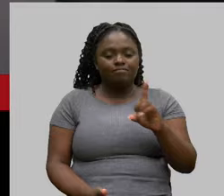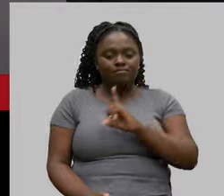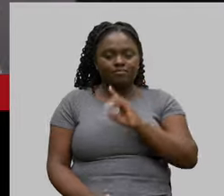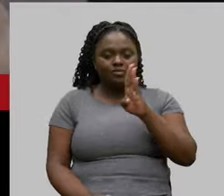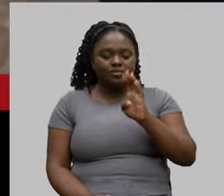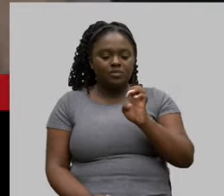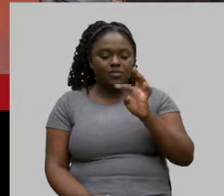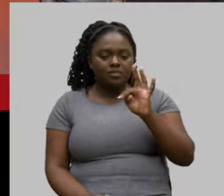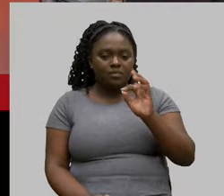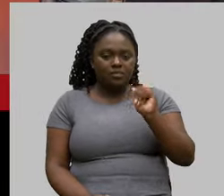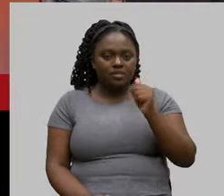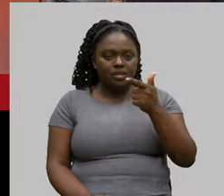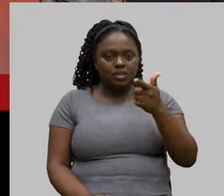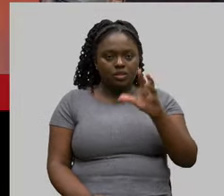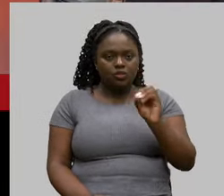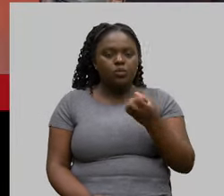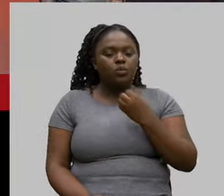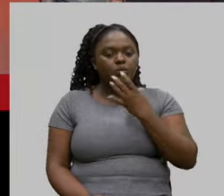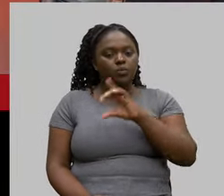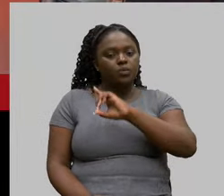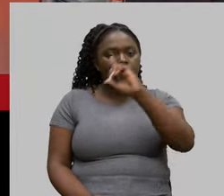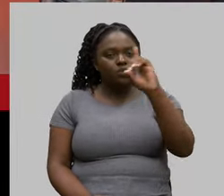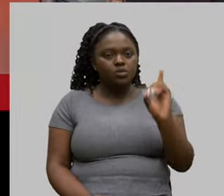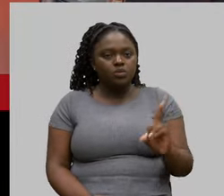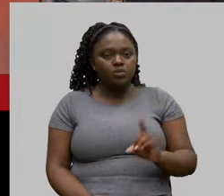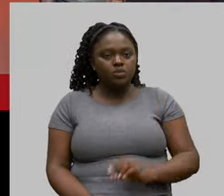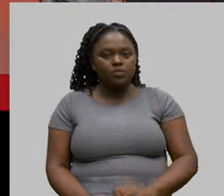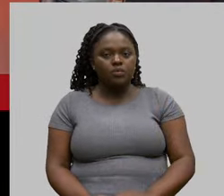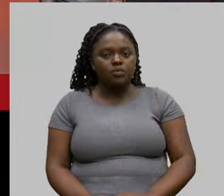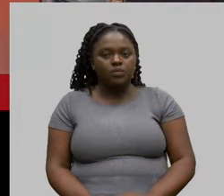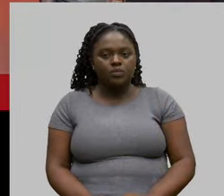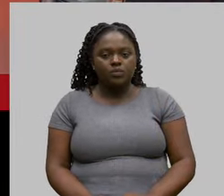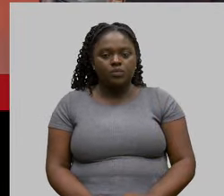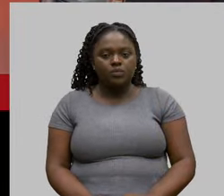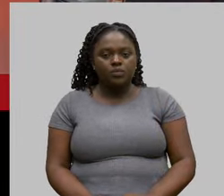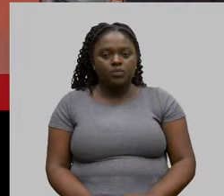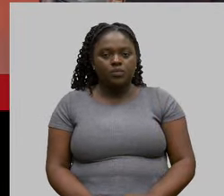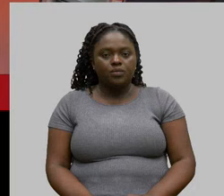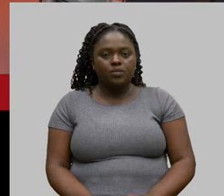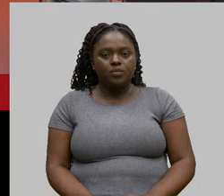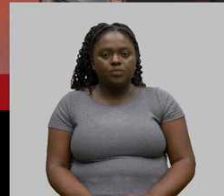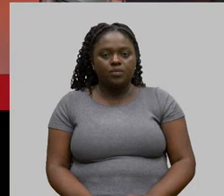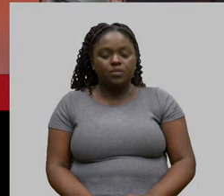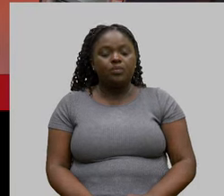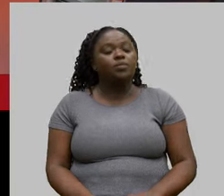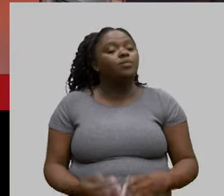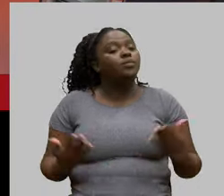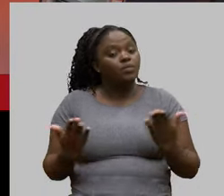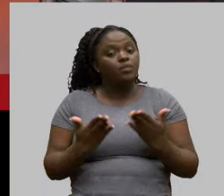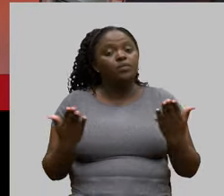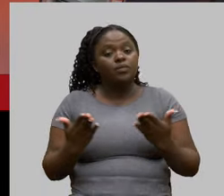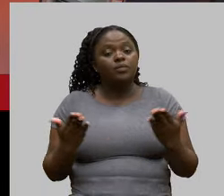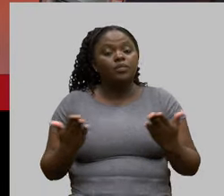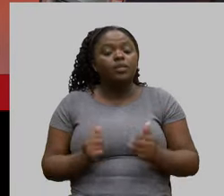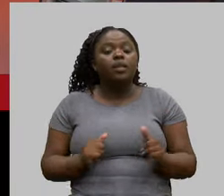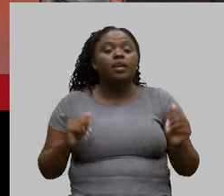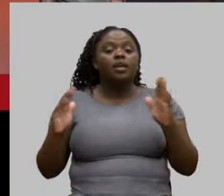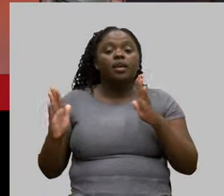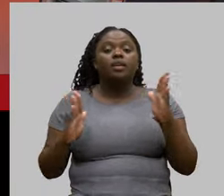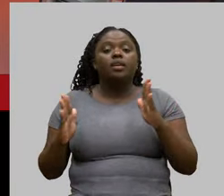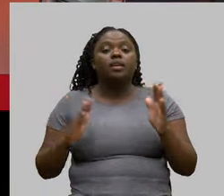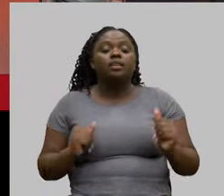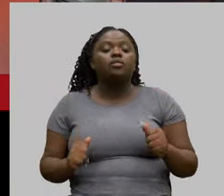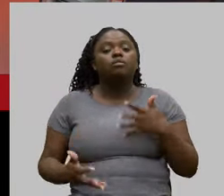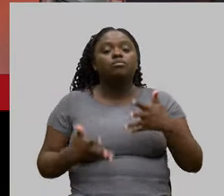bom dia obrigado Deputado Leleco Gutemberg passamos a palavra nesse momento para uma breve